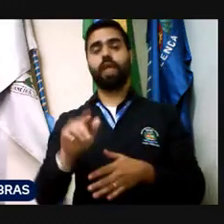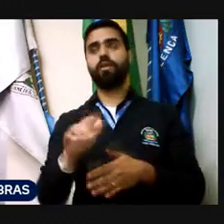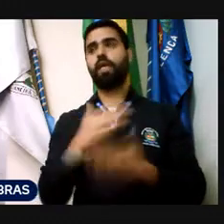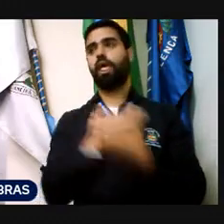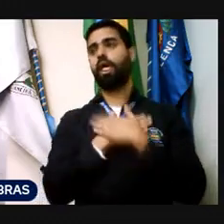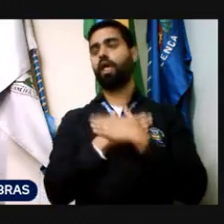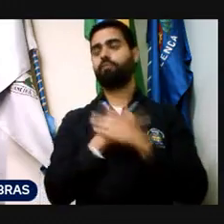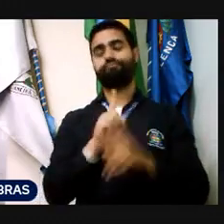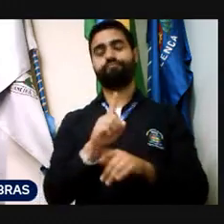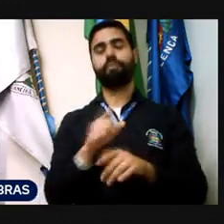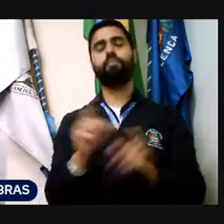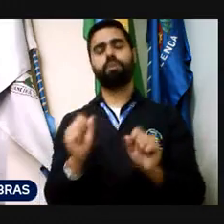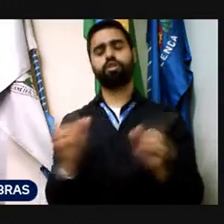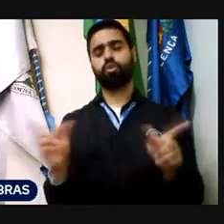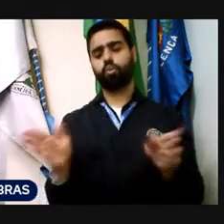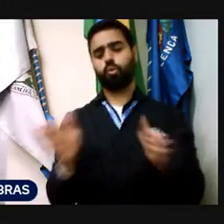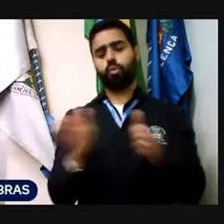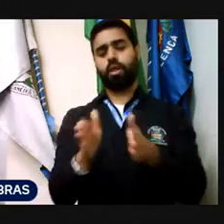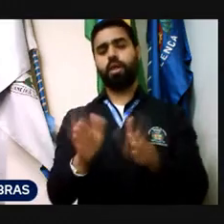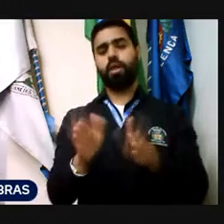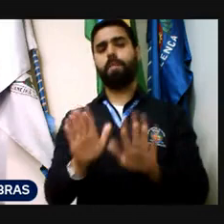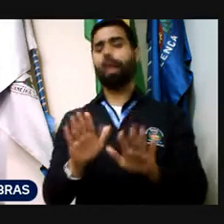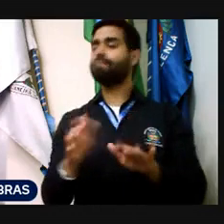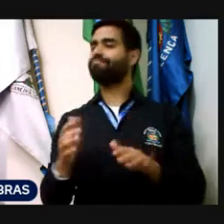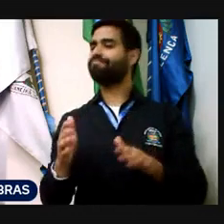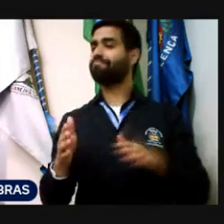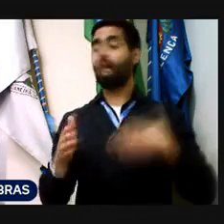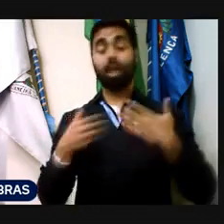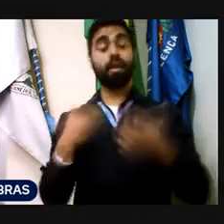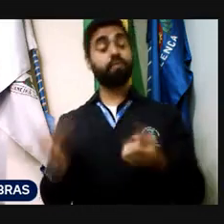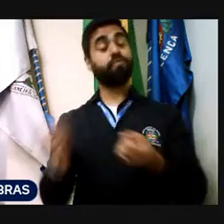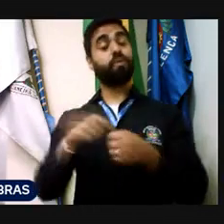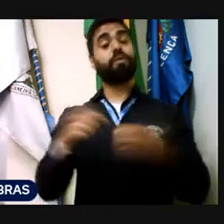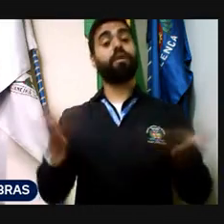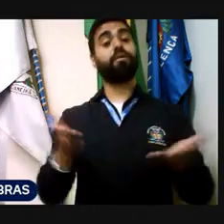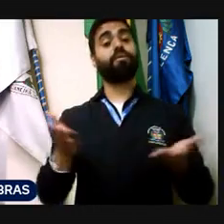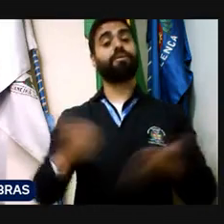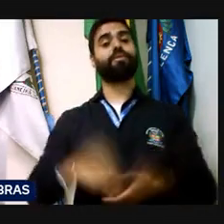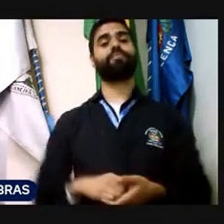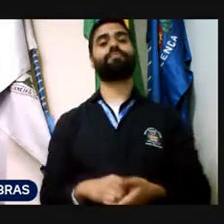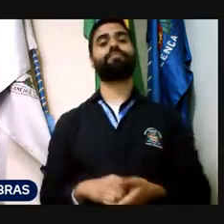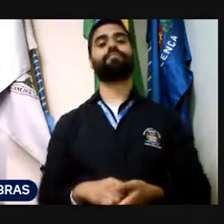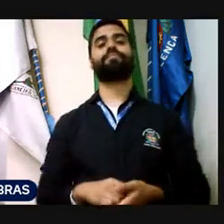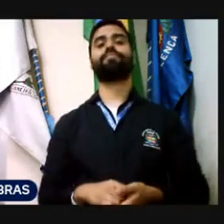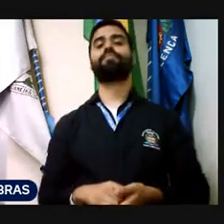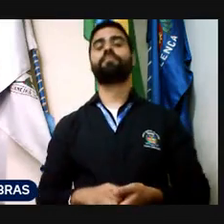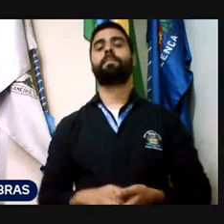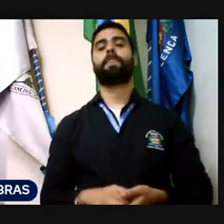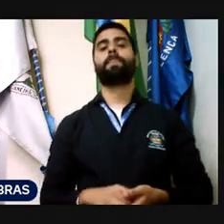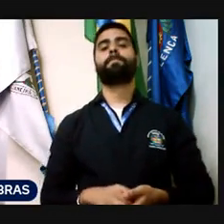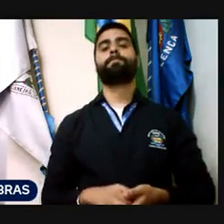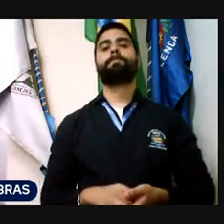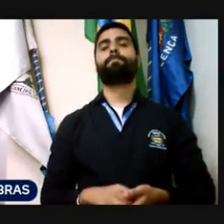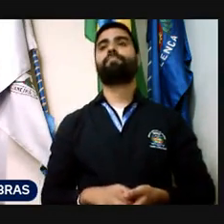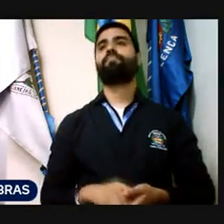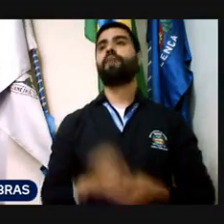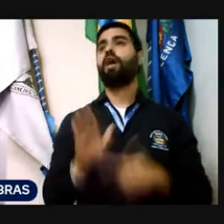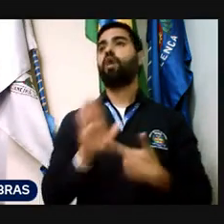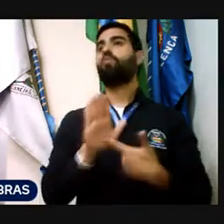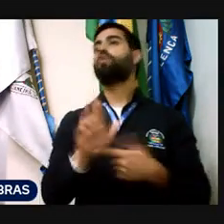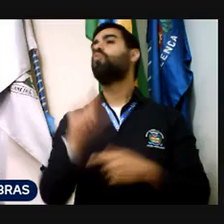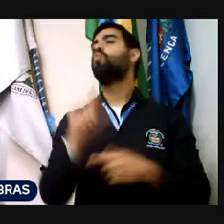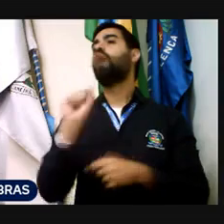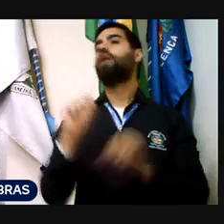possa reduzir esse tempo aí. Mas é com muita felicidade que a gente volta aqui em cima desse púlpito, trazendo o nosso mandato,